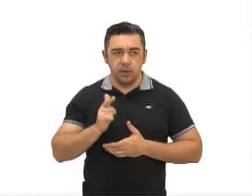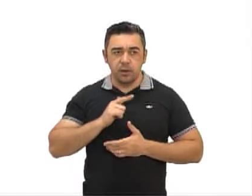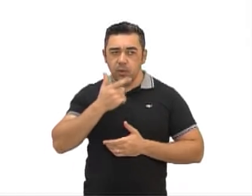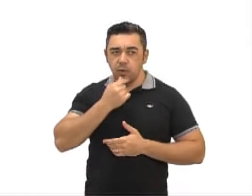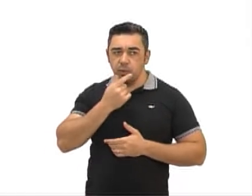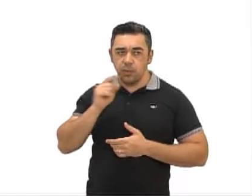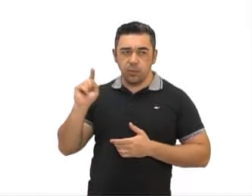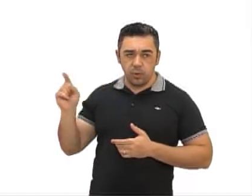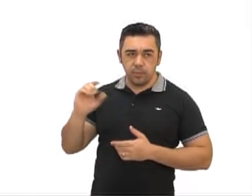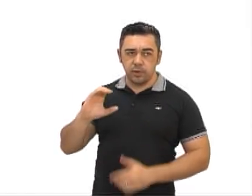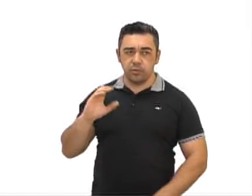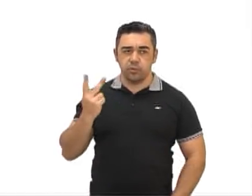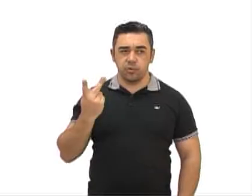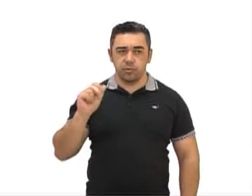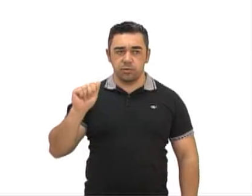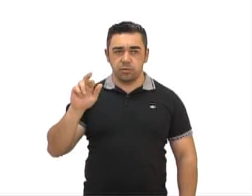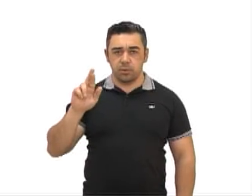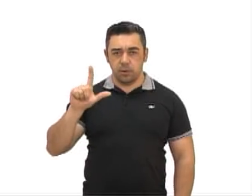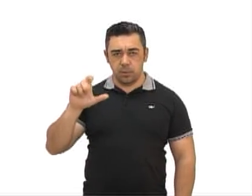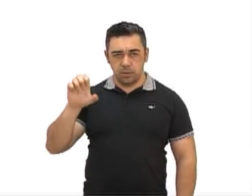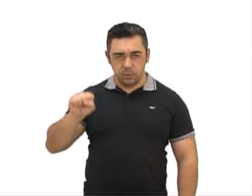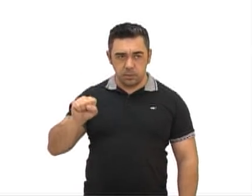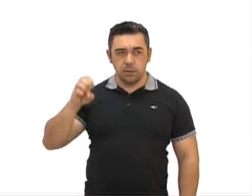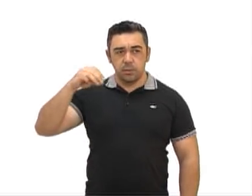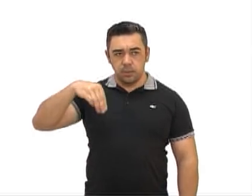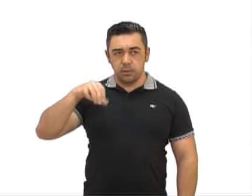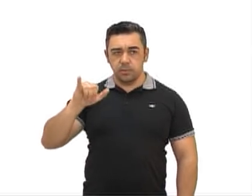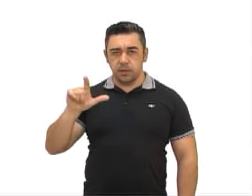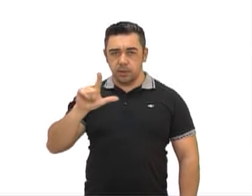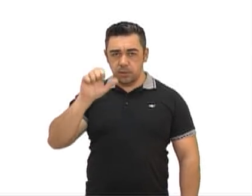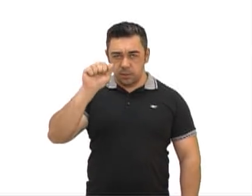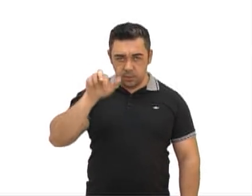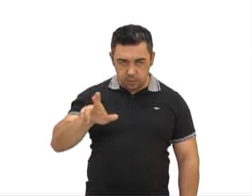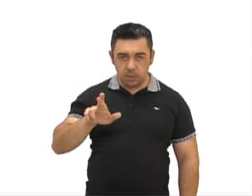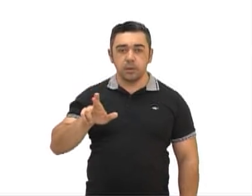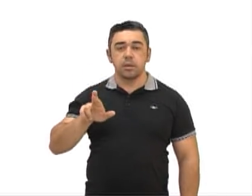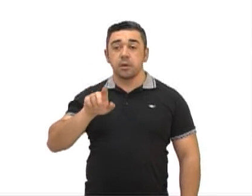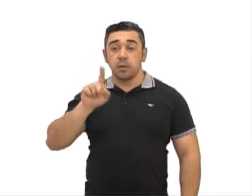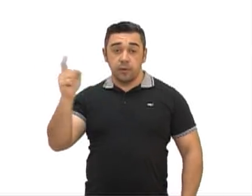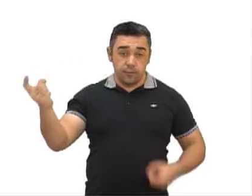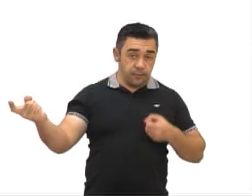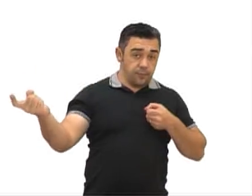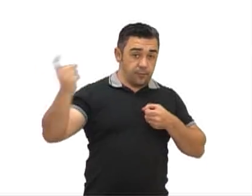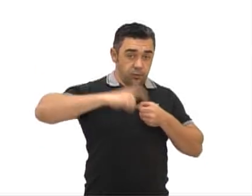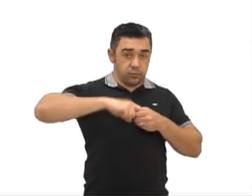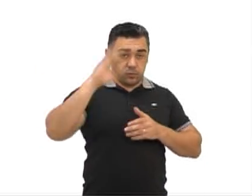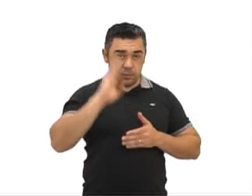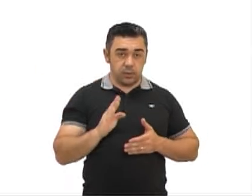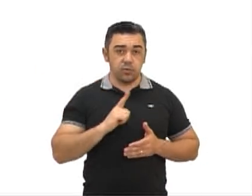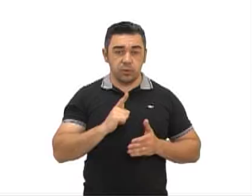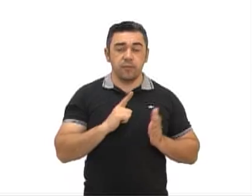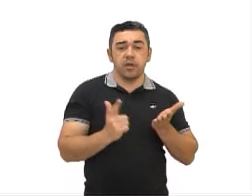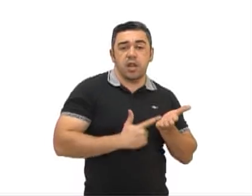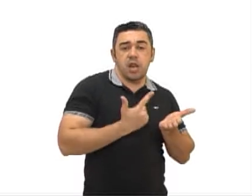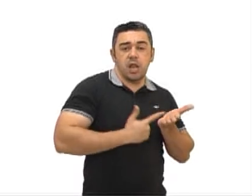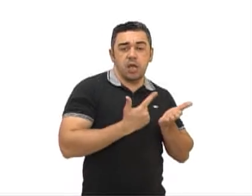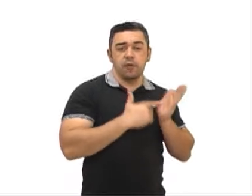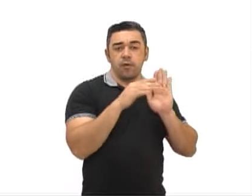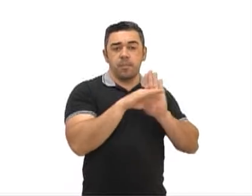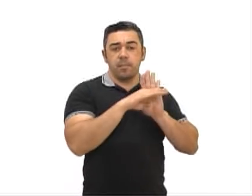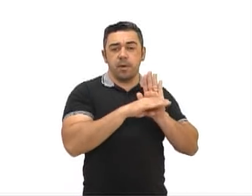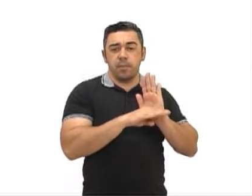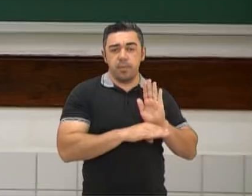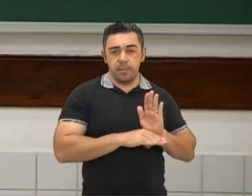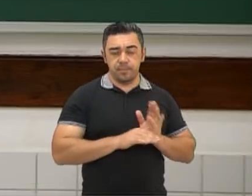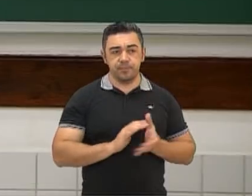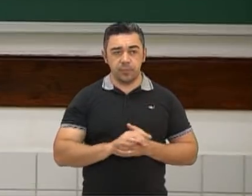Charles Miller, que no retorno ao Brasil trouxe da Inglaterra uma bola e um livro de regras. Também existe uma história